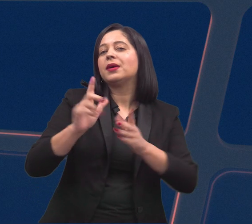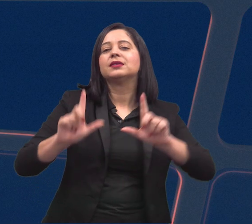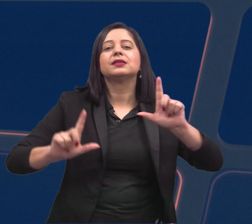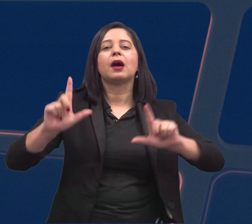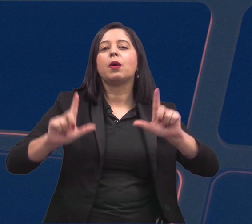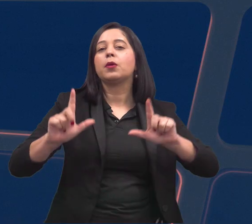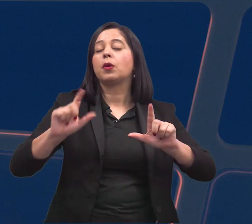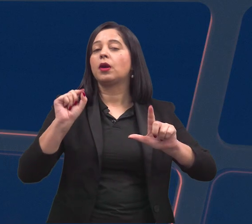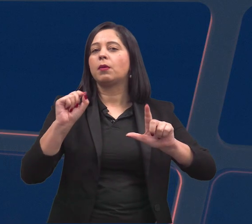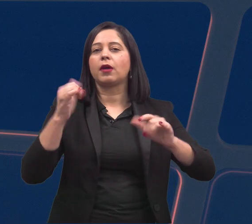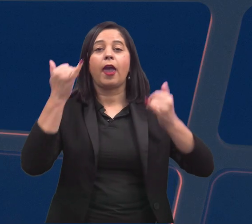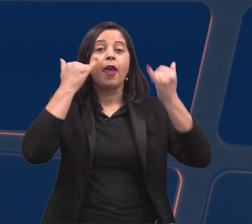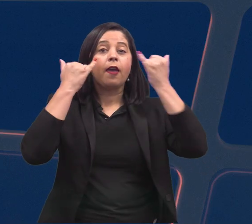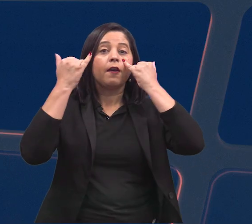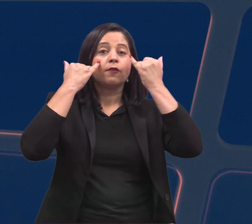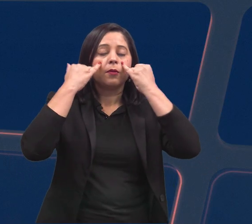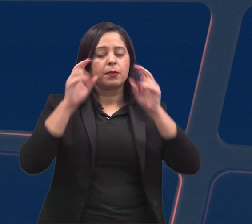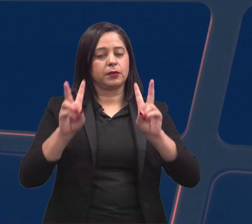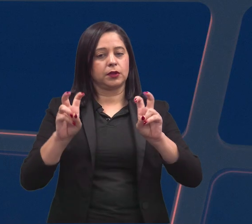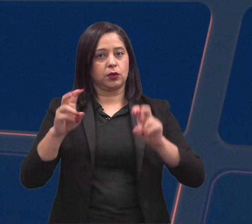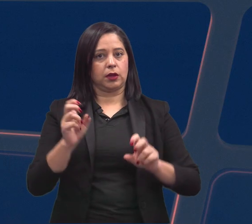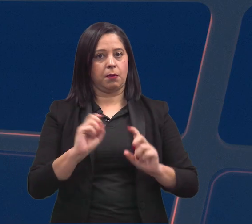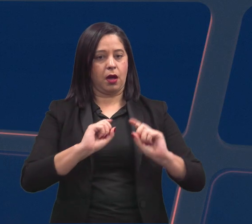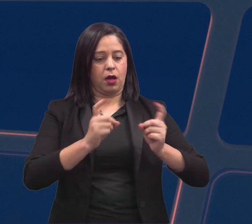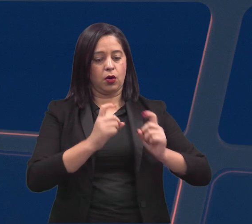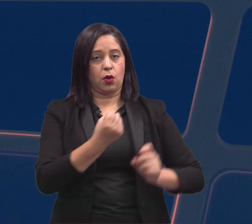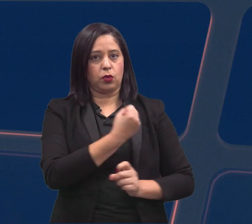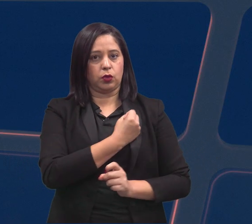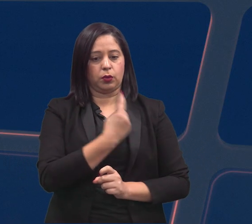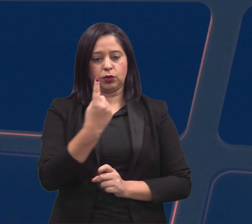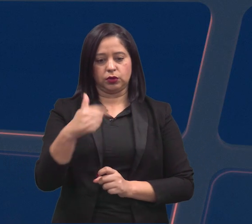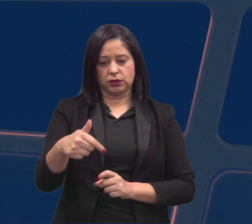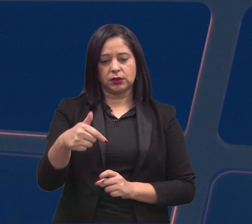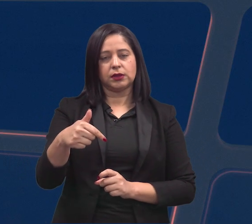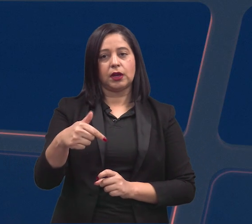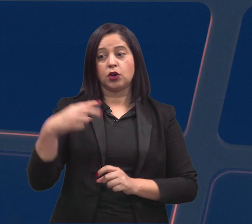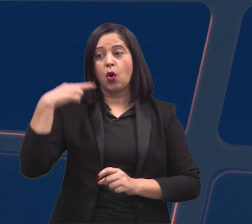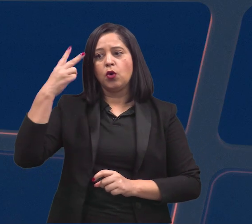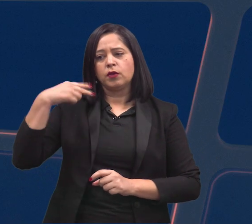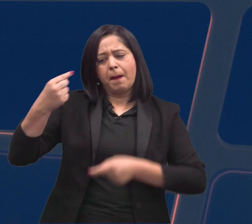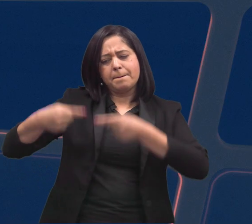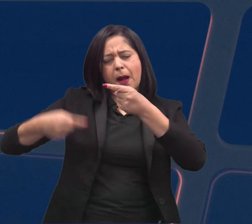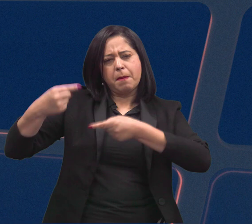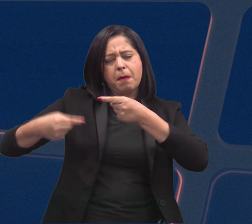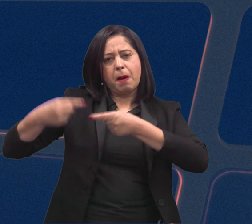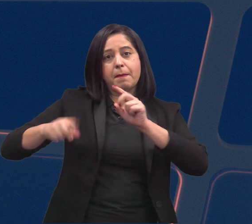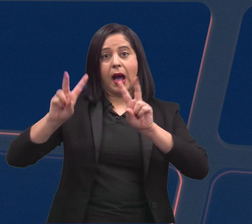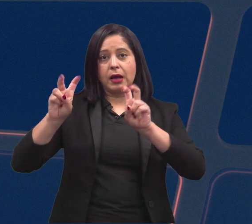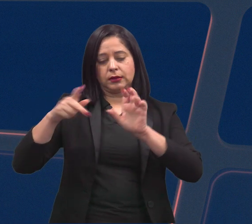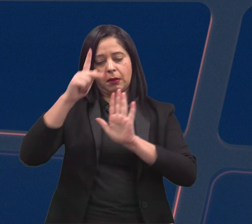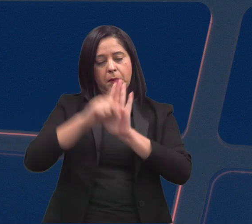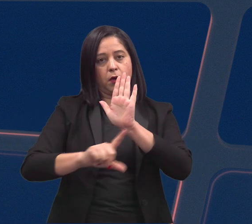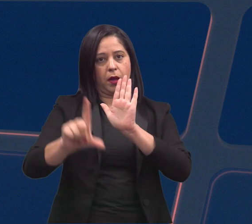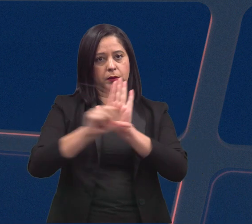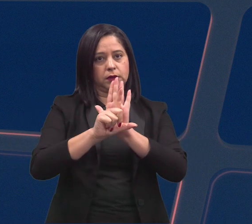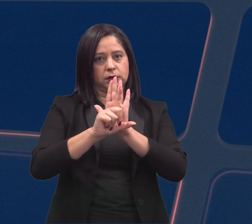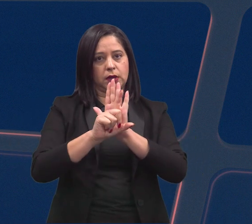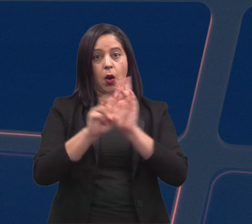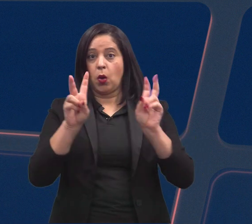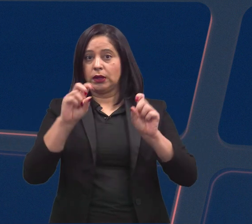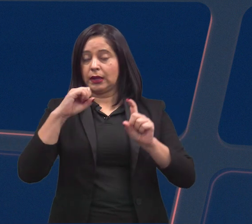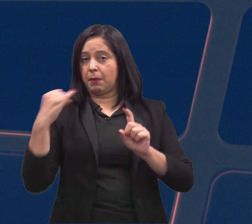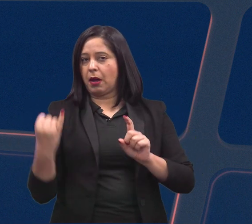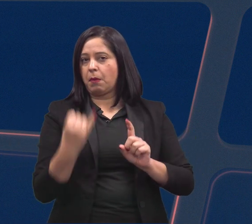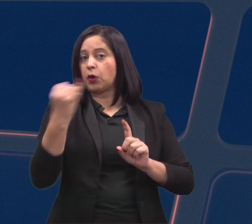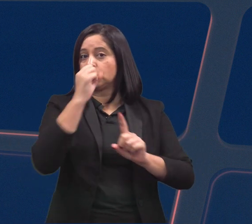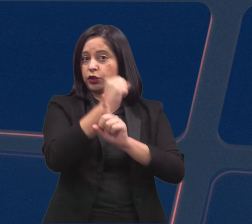Vamos começar a edição de hoje bem informados sobre a 17ª sessão do ano. Os vereadores debateram sobre projetos de lei e temas